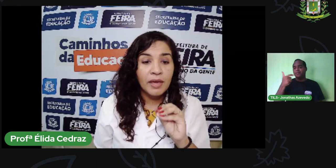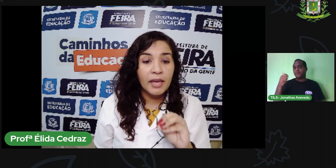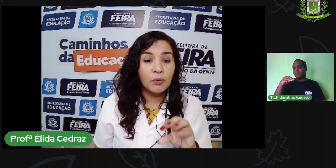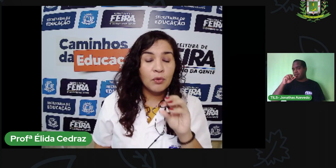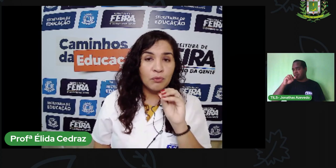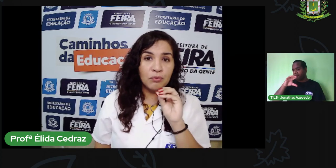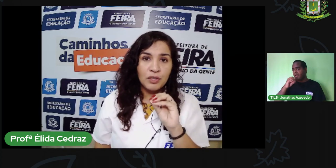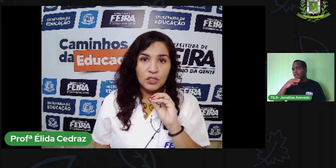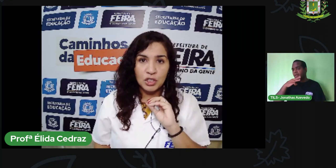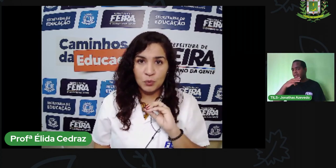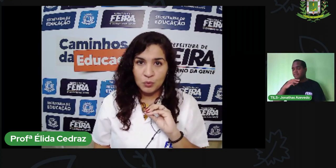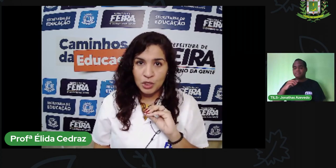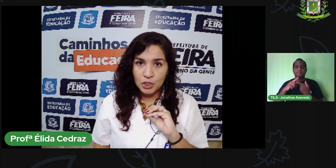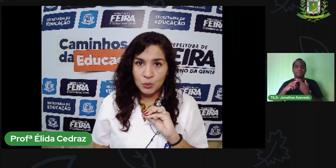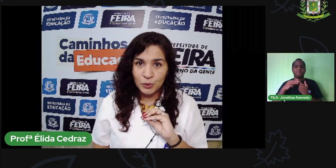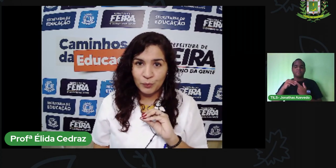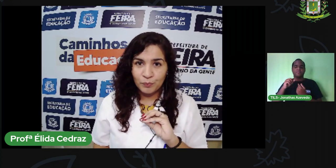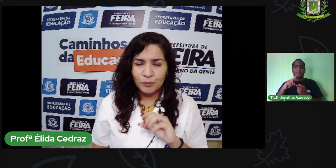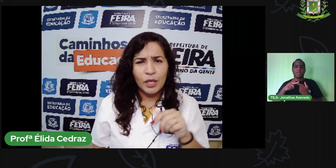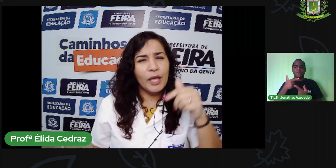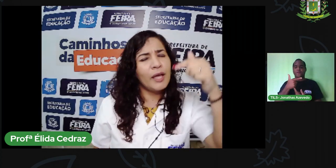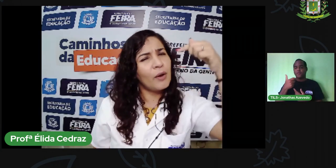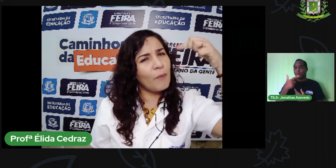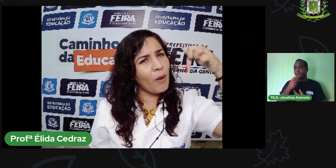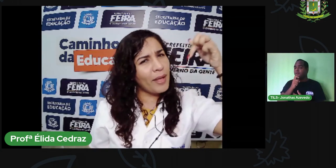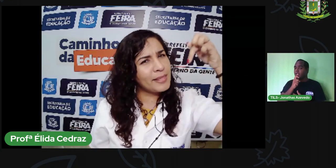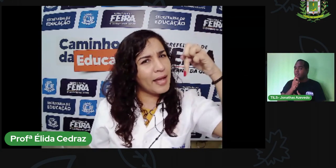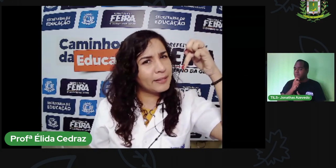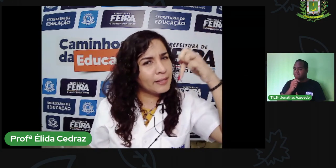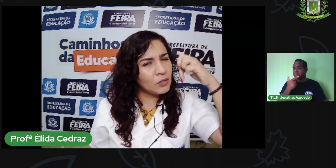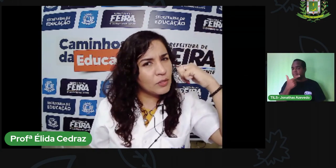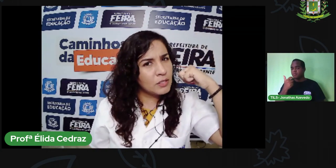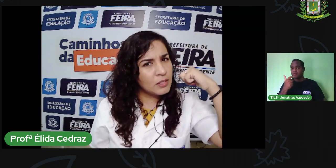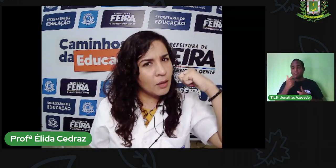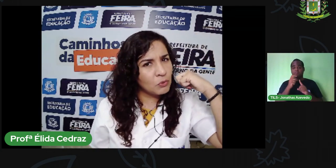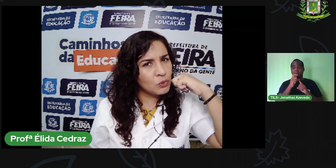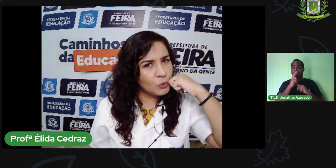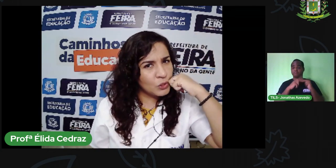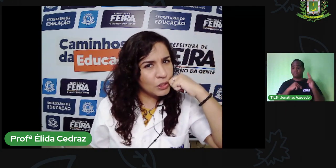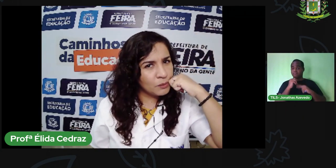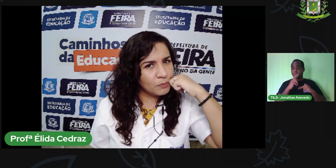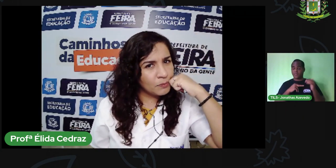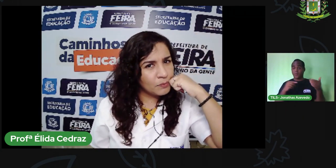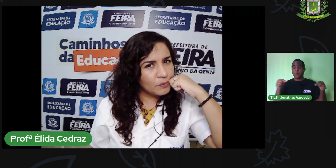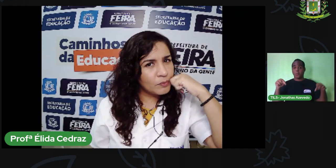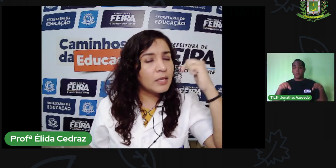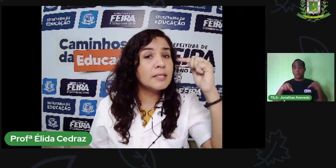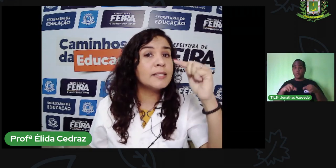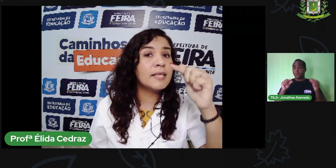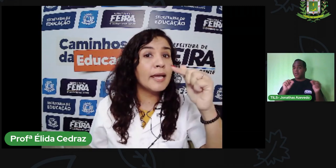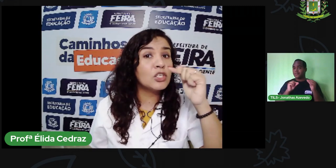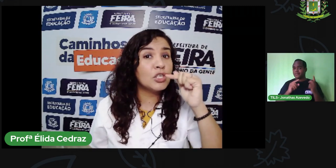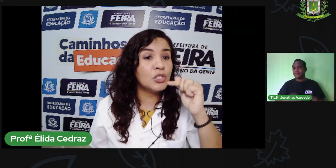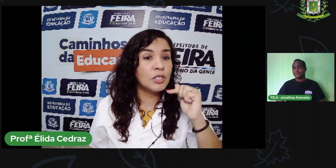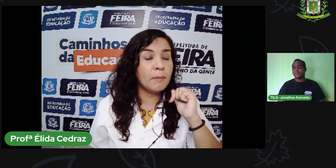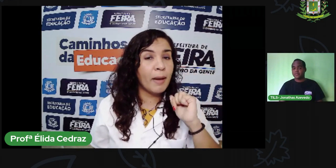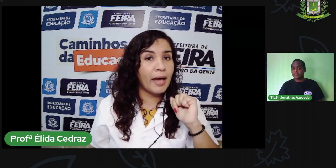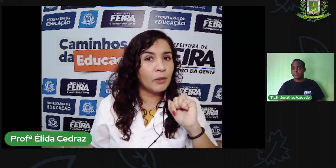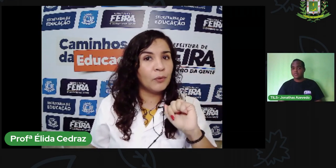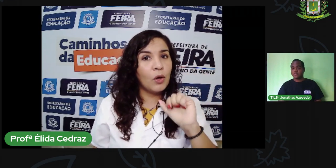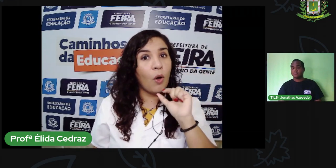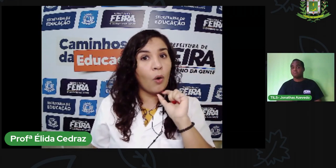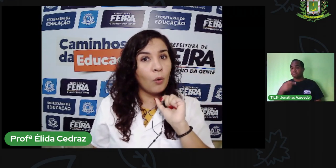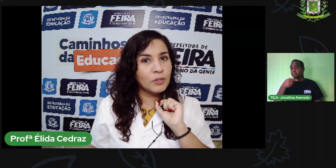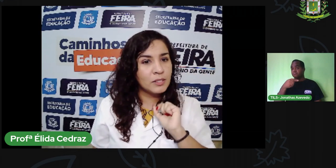o inverno, 21 de junho. Qual a data que nós estamos hoje? 7 de